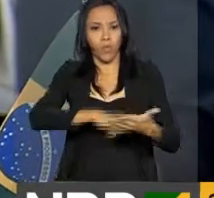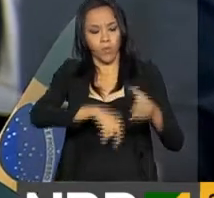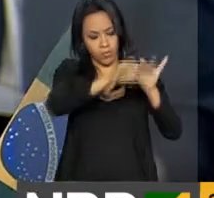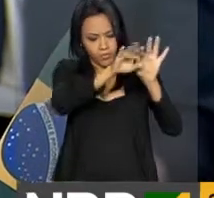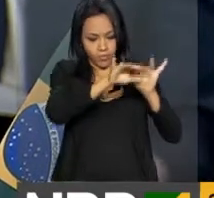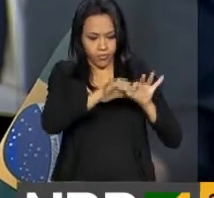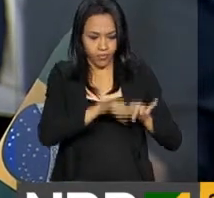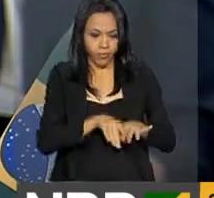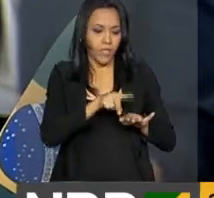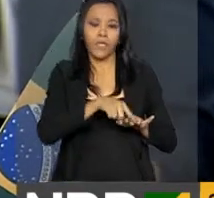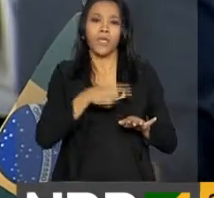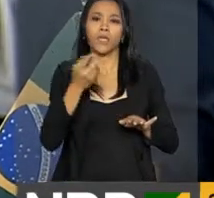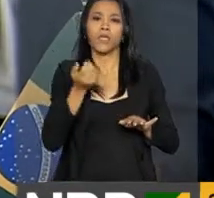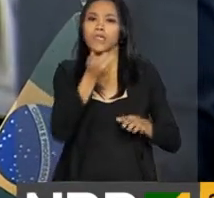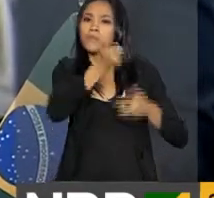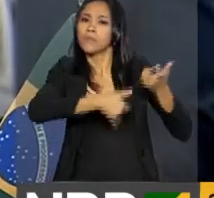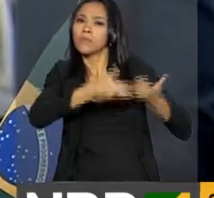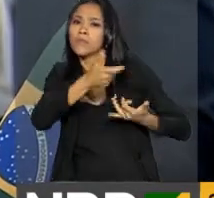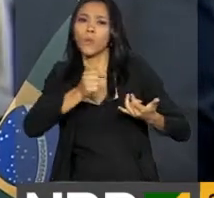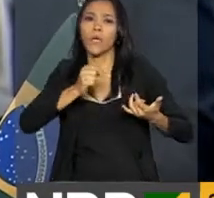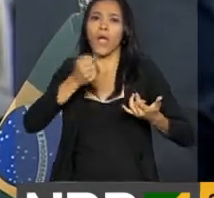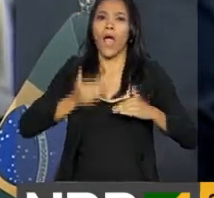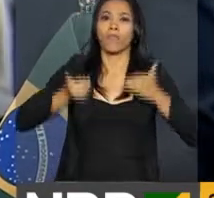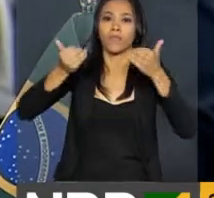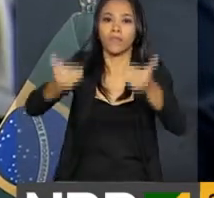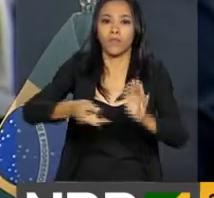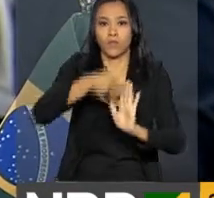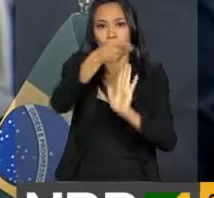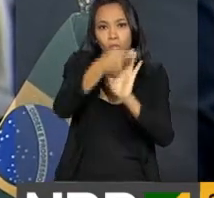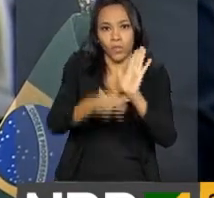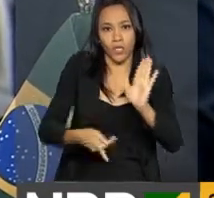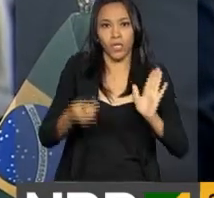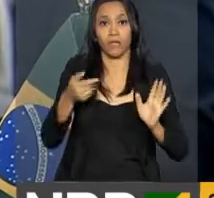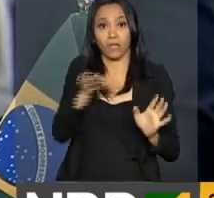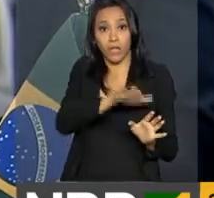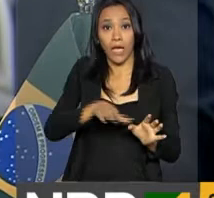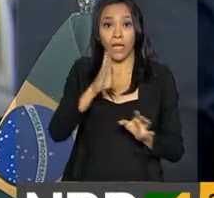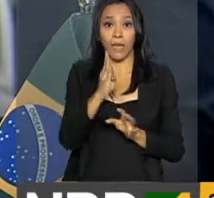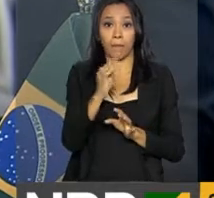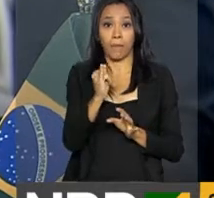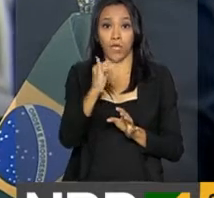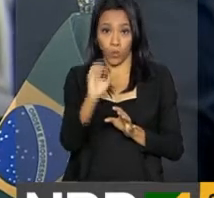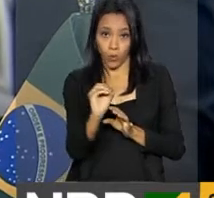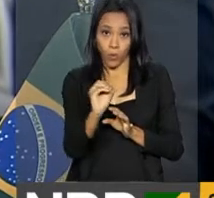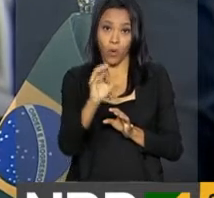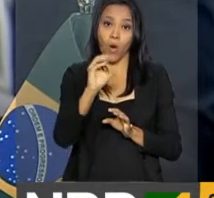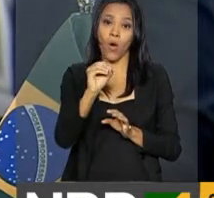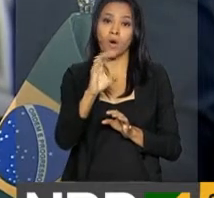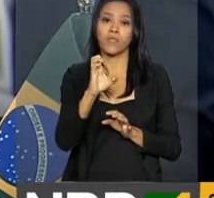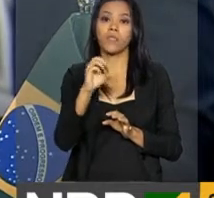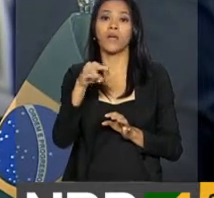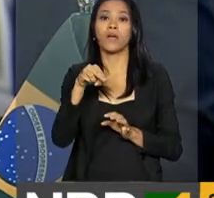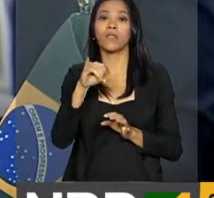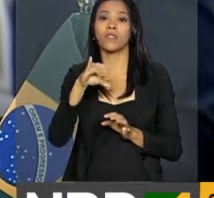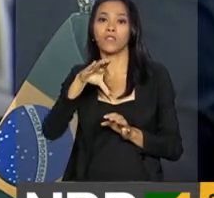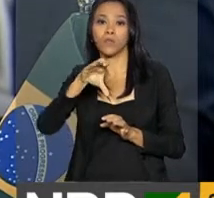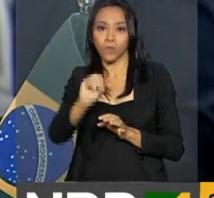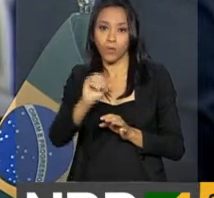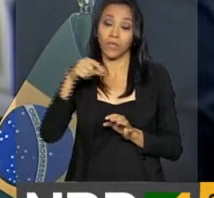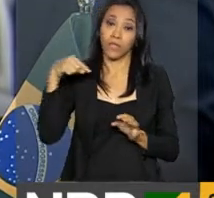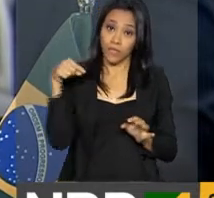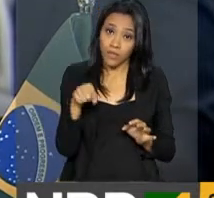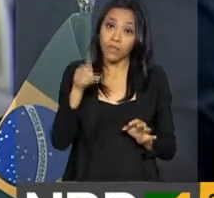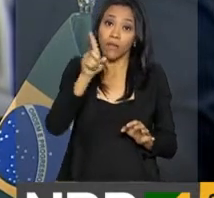registra avanços nos projetos de corredores bioceânicos. Esse é o tipo de ação que